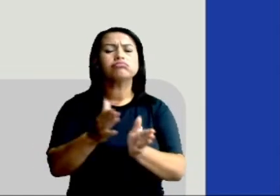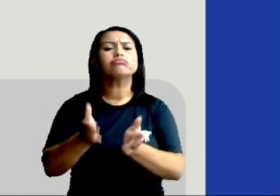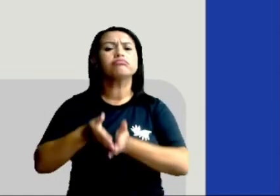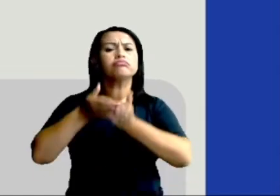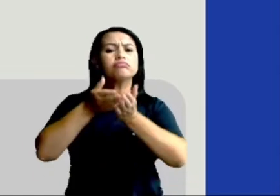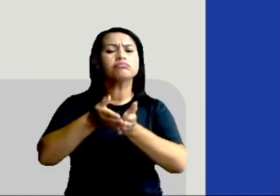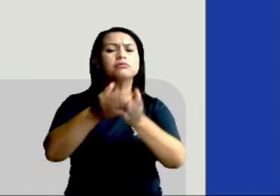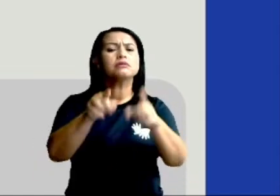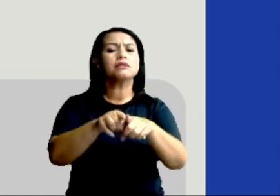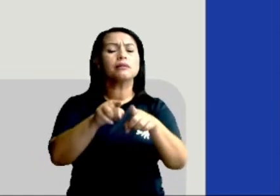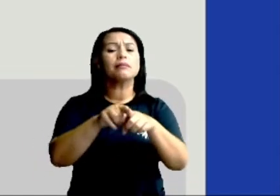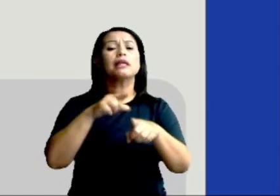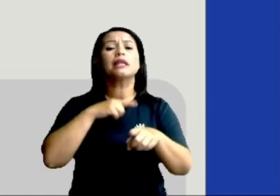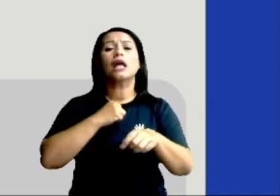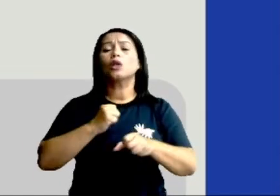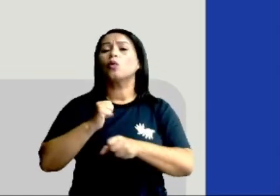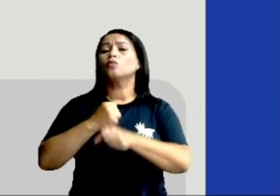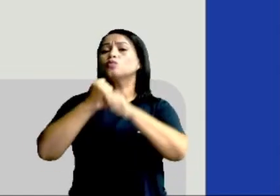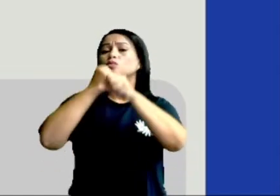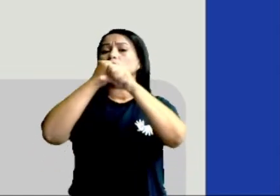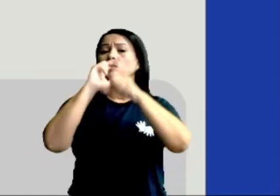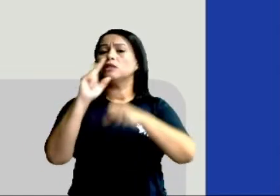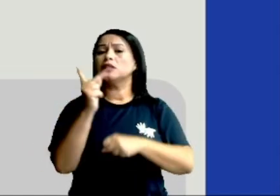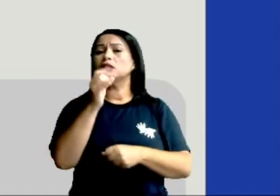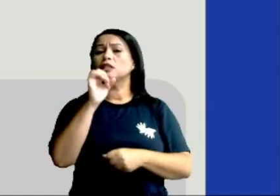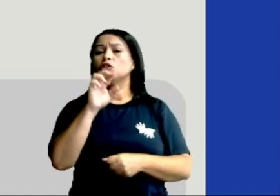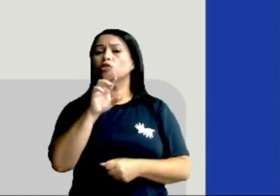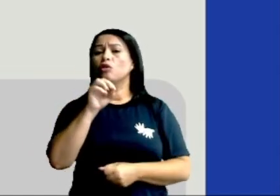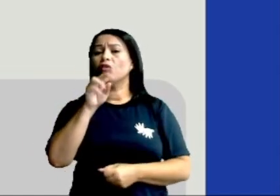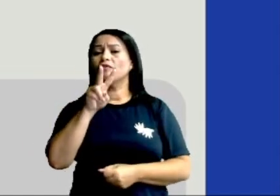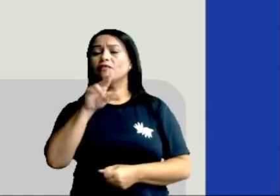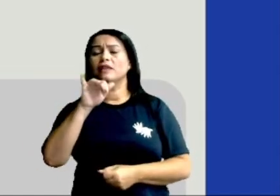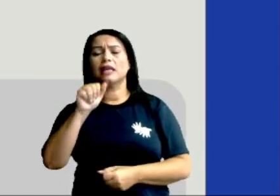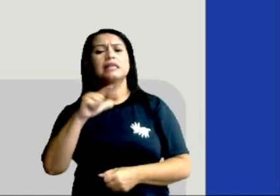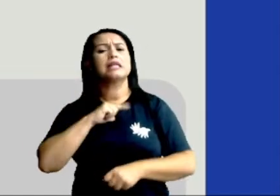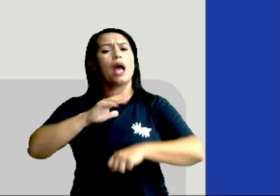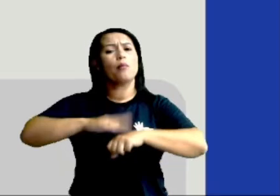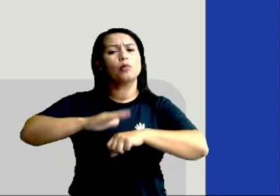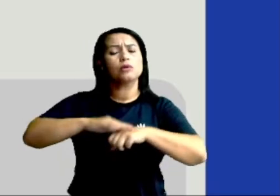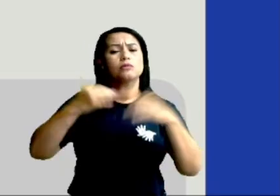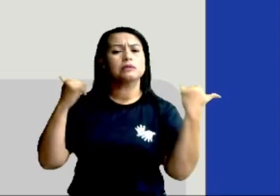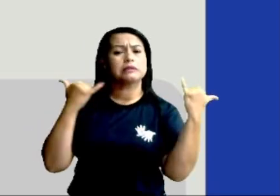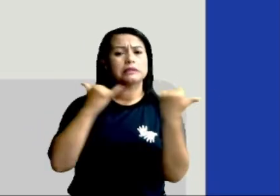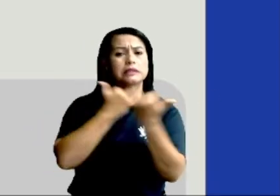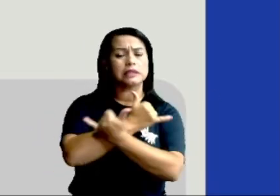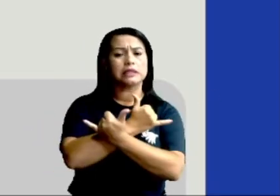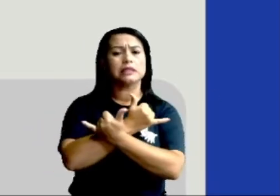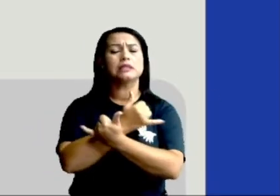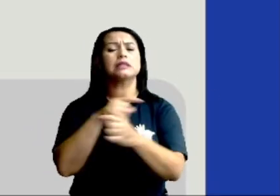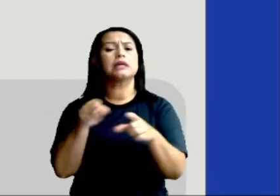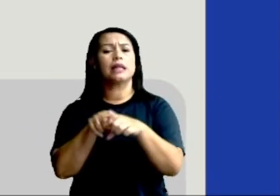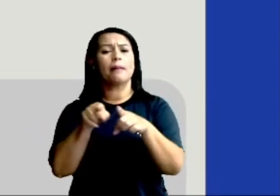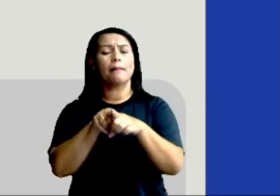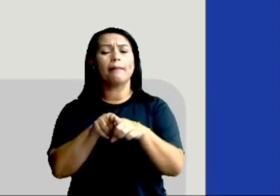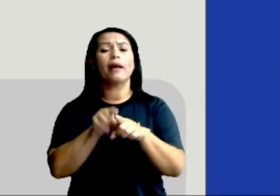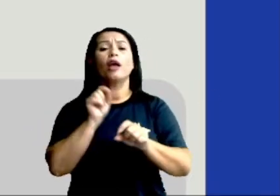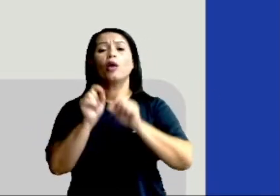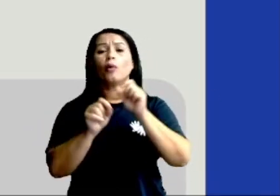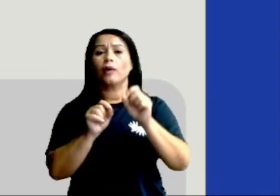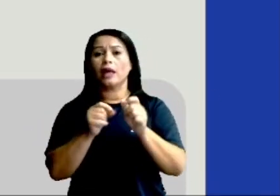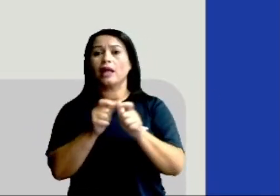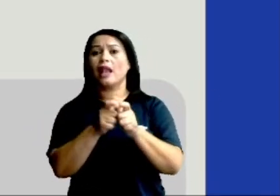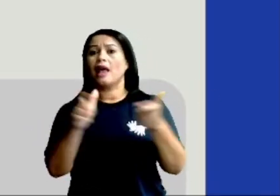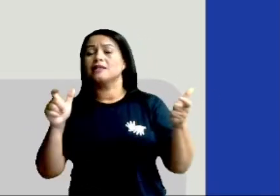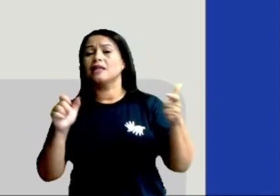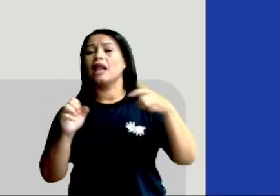da construção de hidrovias e eclusas, produção de energia elétrica em grandes usinas,